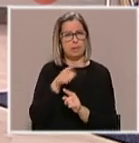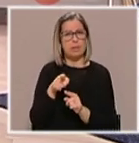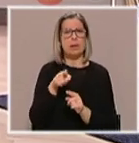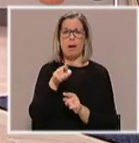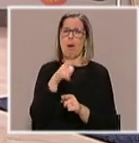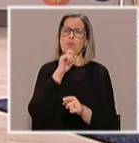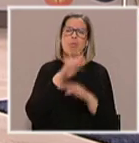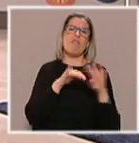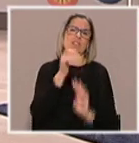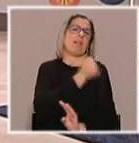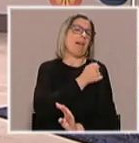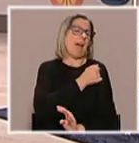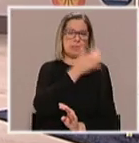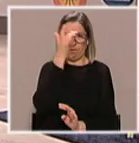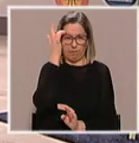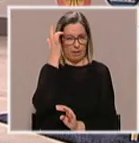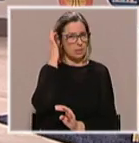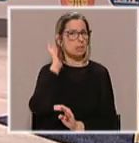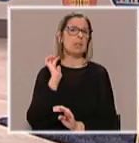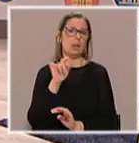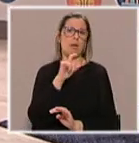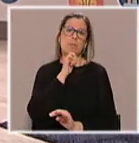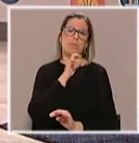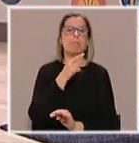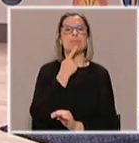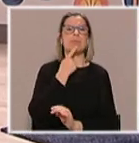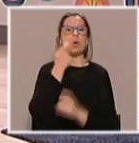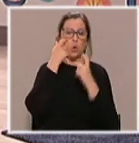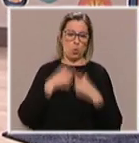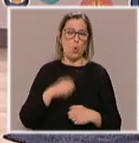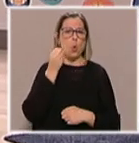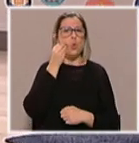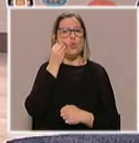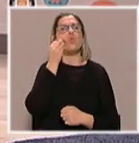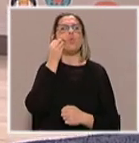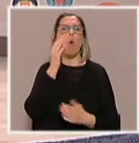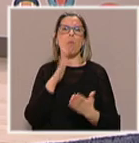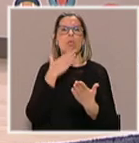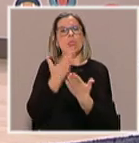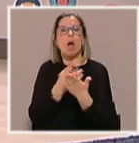aí em casa e que nos permite ter uma noção de como é que o nosso organismo reage